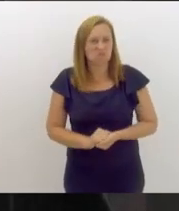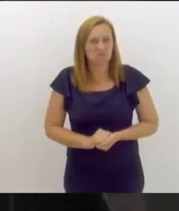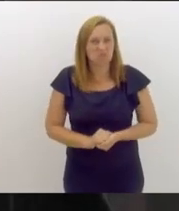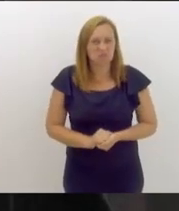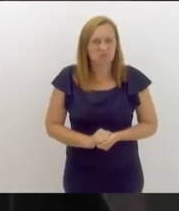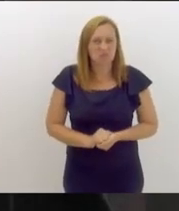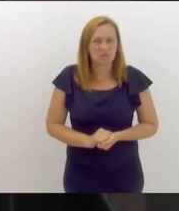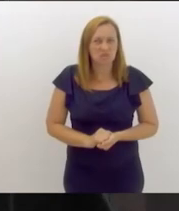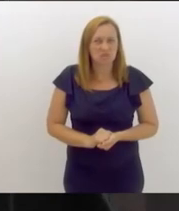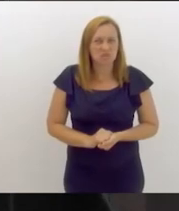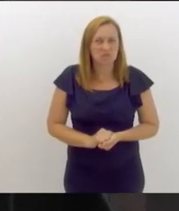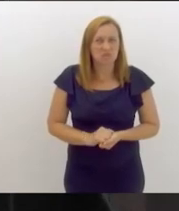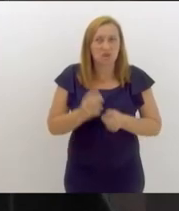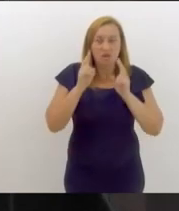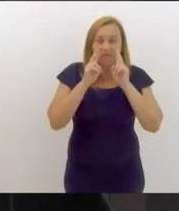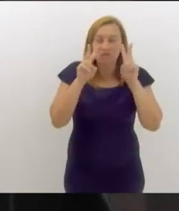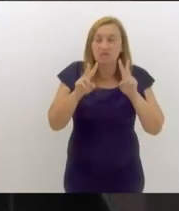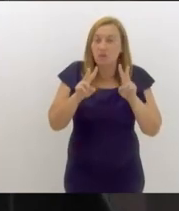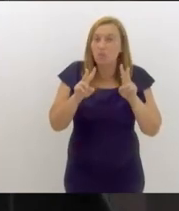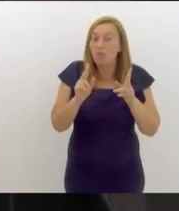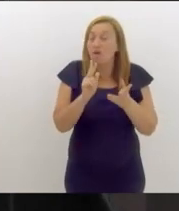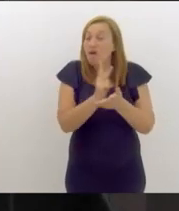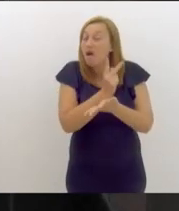da Visão equivocada